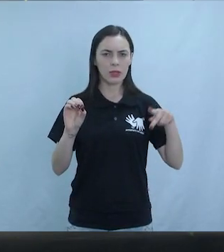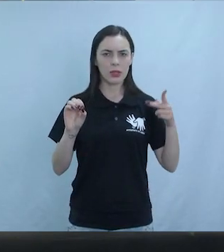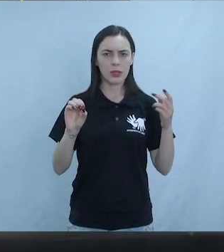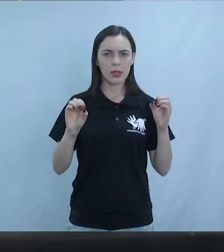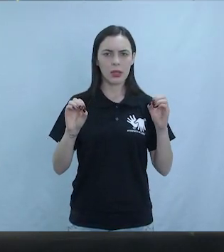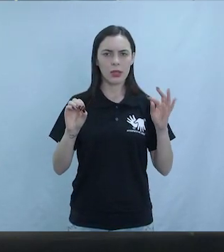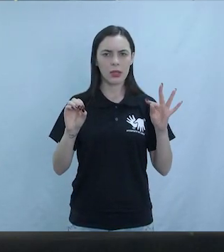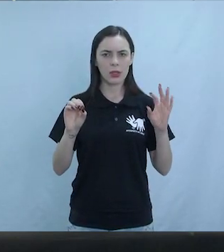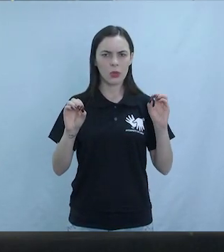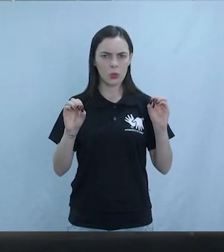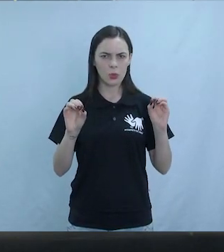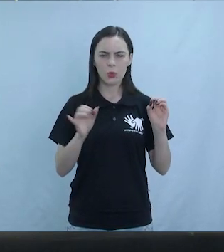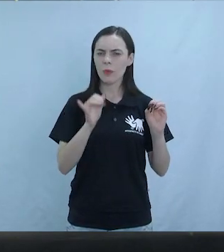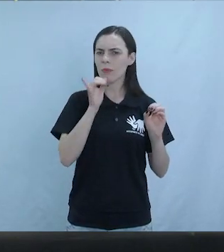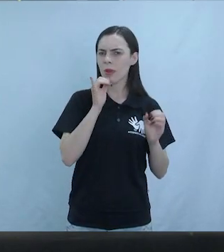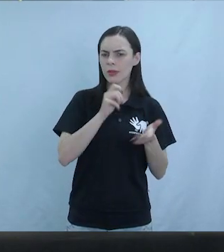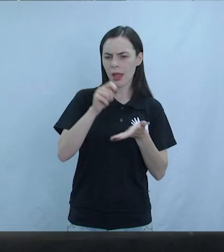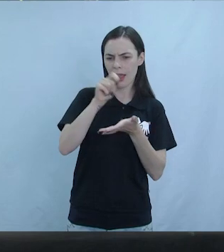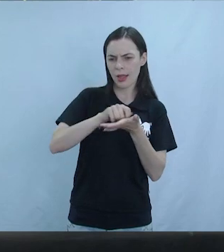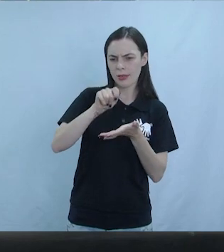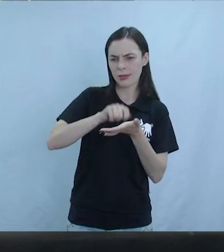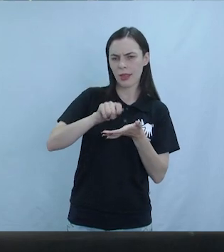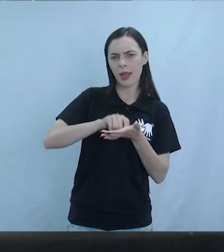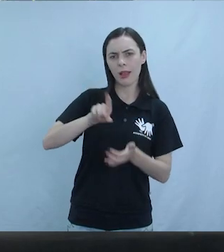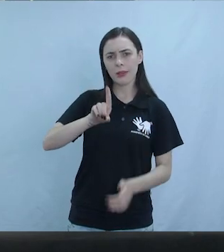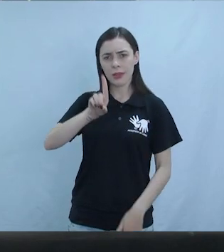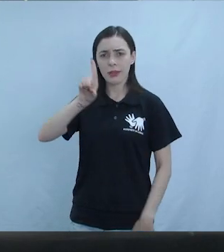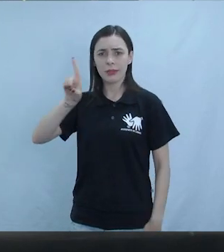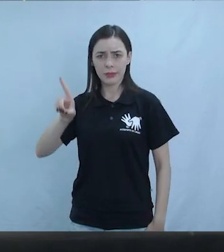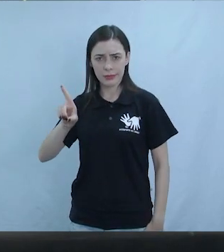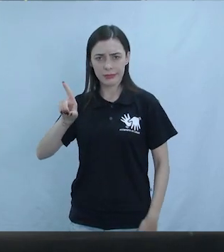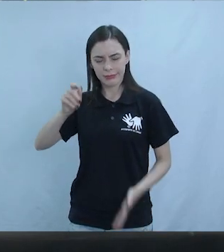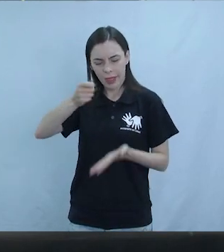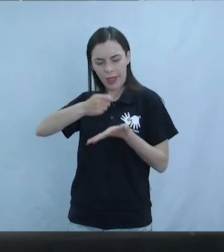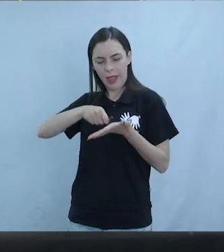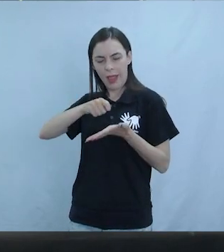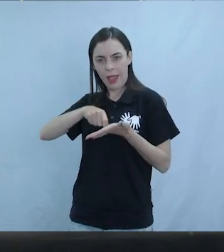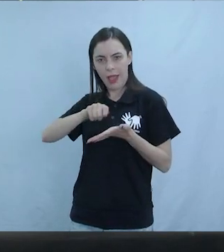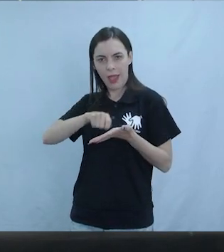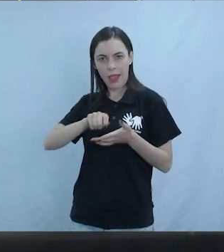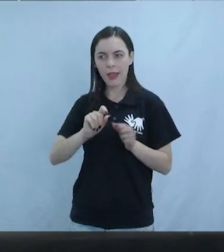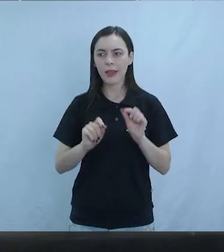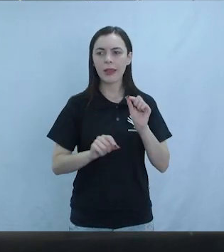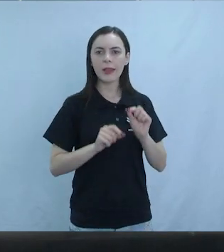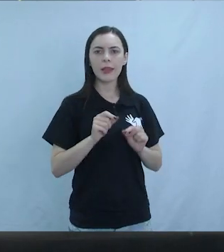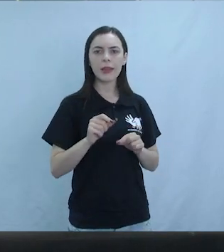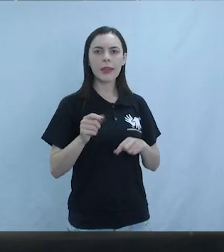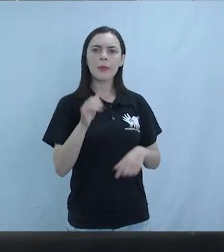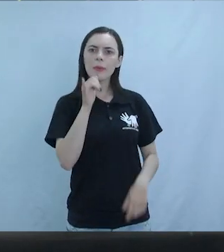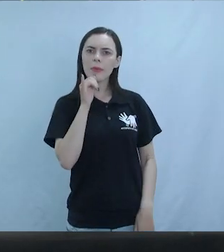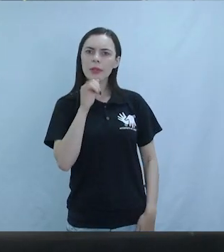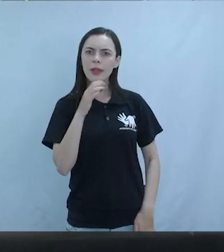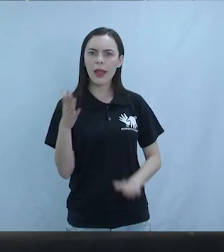Quem é da mão direita, escreve com a mão direita, é destro. Não é isso, prof? E quem escreve com a